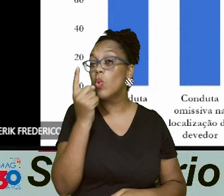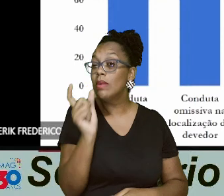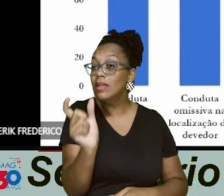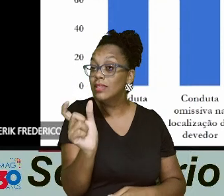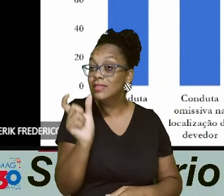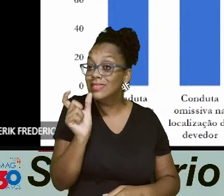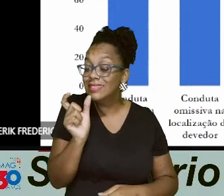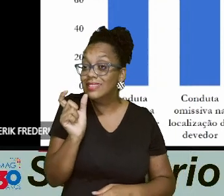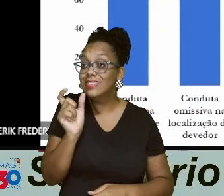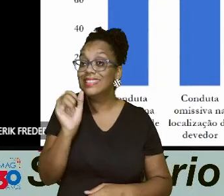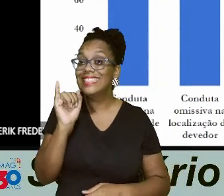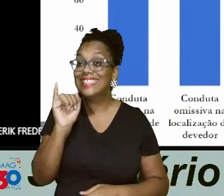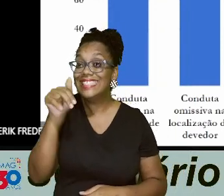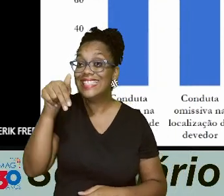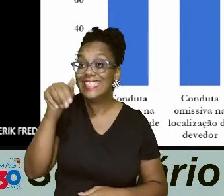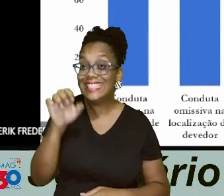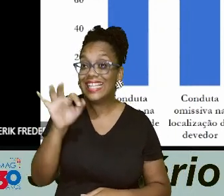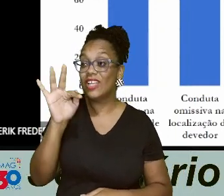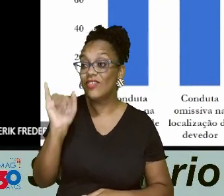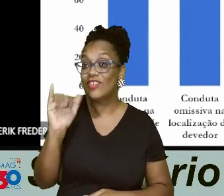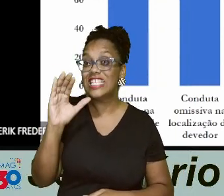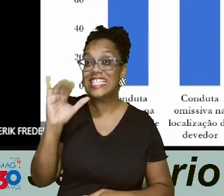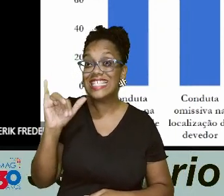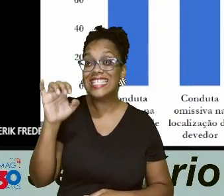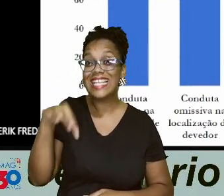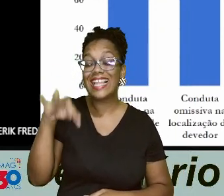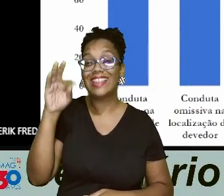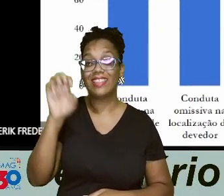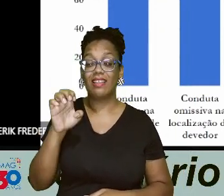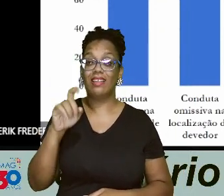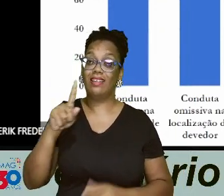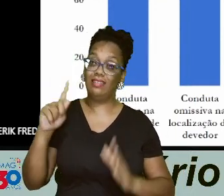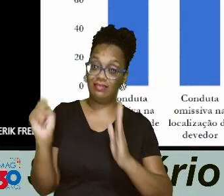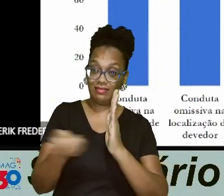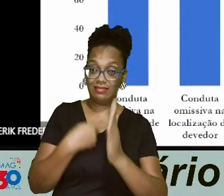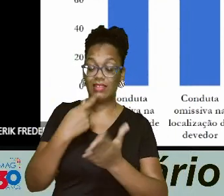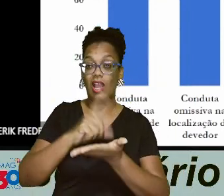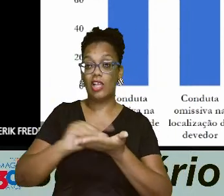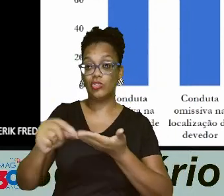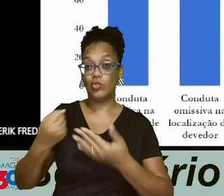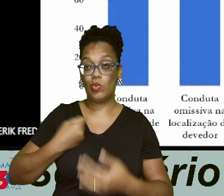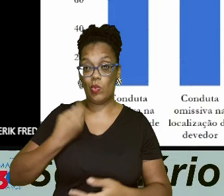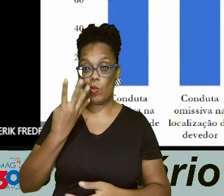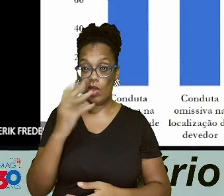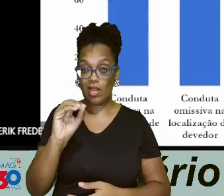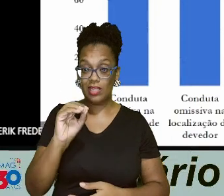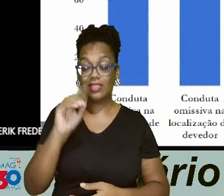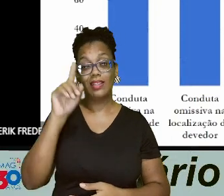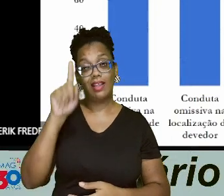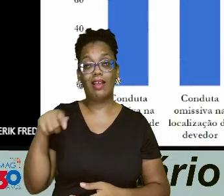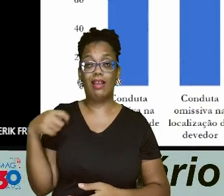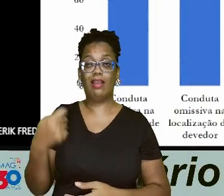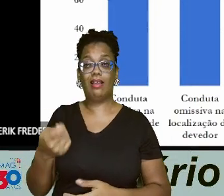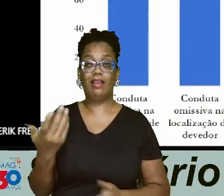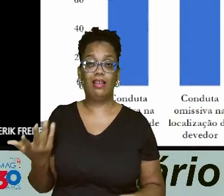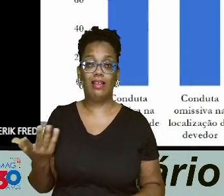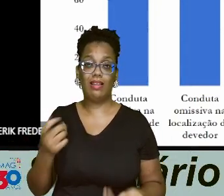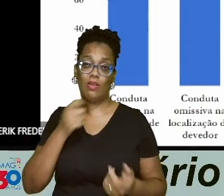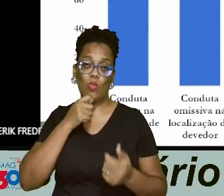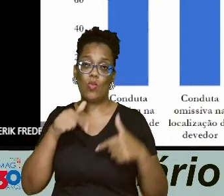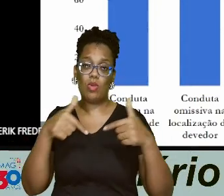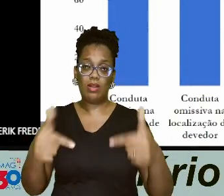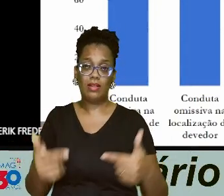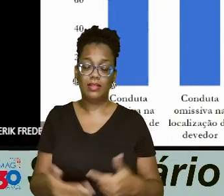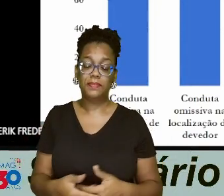expressão concisa, né, a gente chamaria essa prescrição do artigo 40 de prescrição ineficiência da execução. Pois